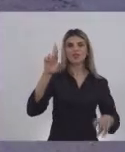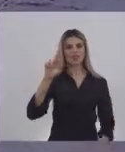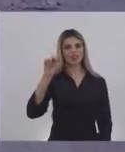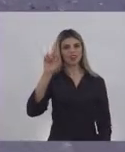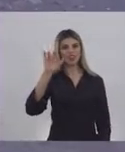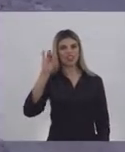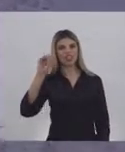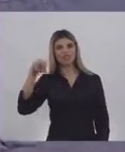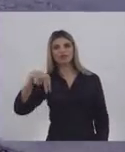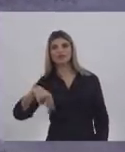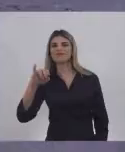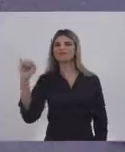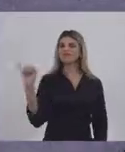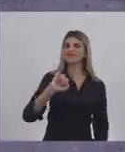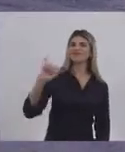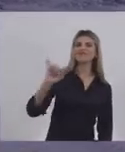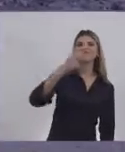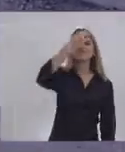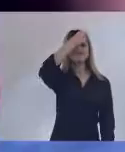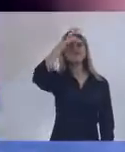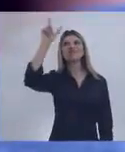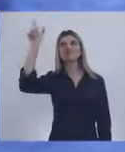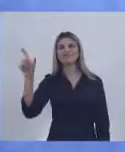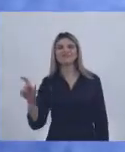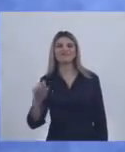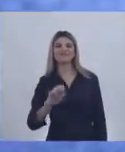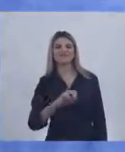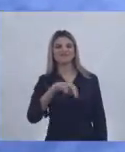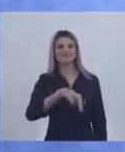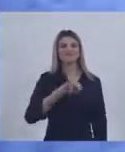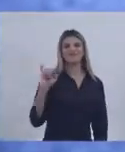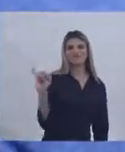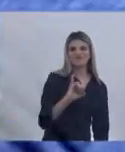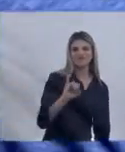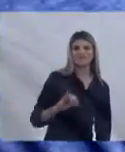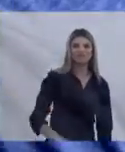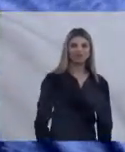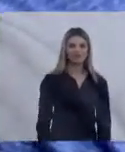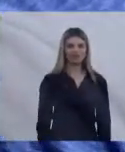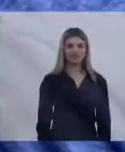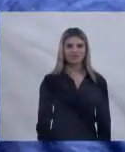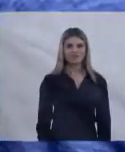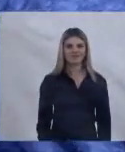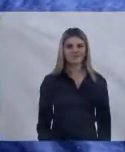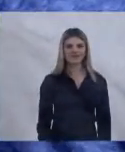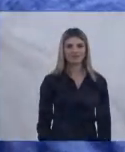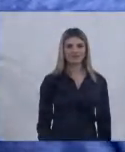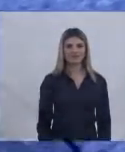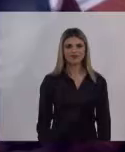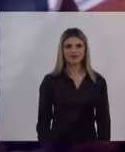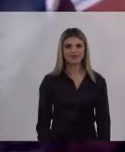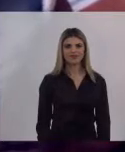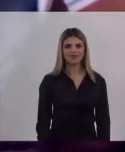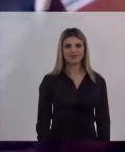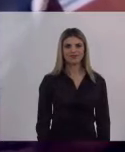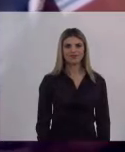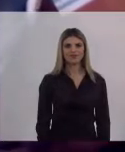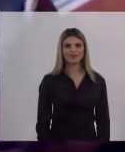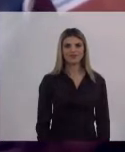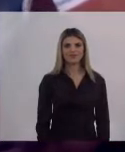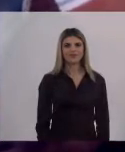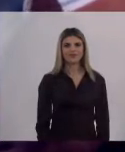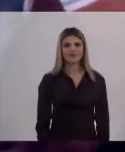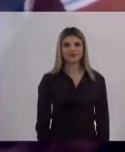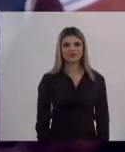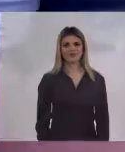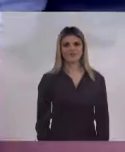A gente tem que ter o cuidado com o filho de cada cidadão de Nova Iguaçu, o mesmo cuidado que a gente